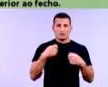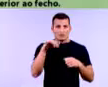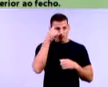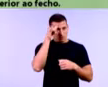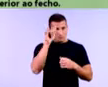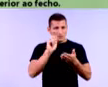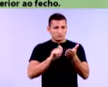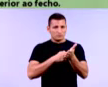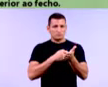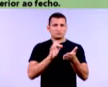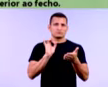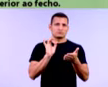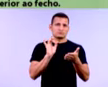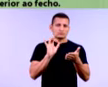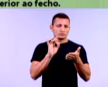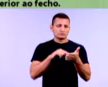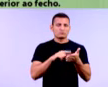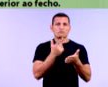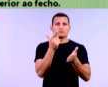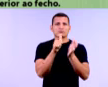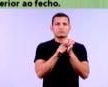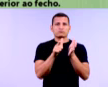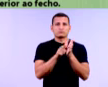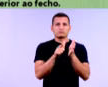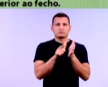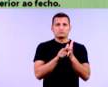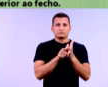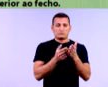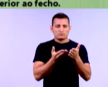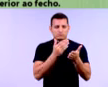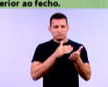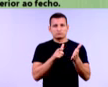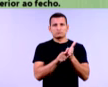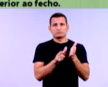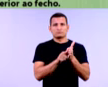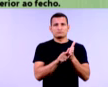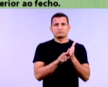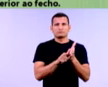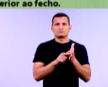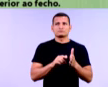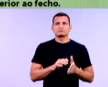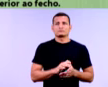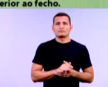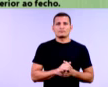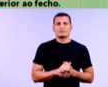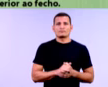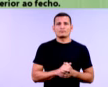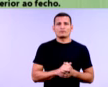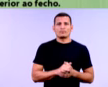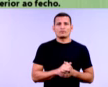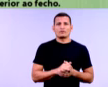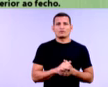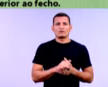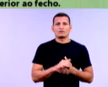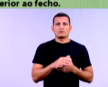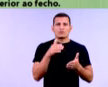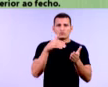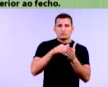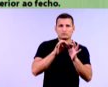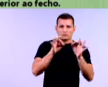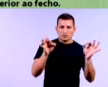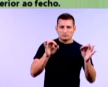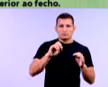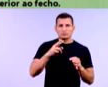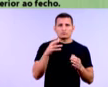sozinha em uma folha à parte. Normalmente, a gente aconselha transferir ou a última frase ou o último parágrafo,